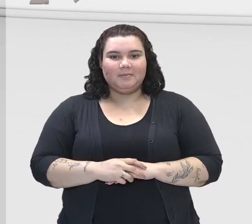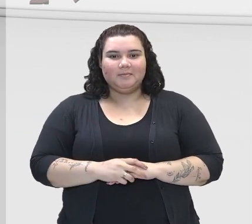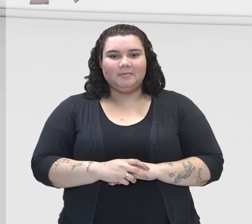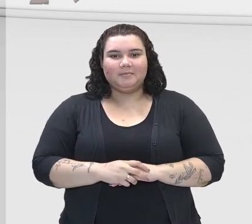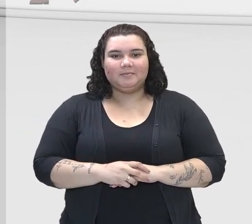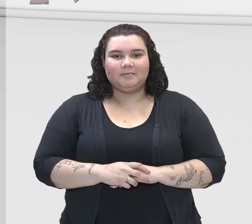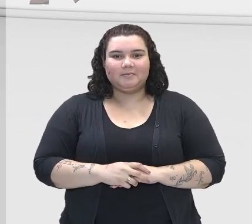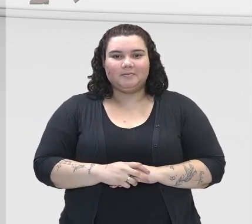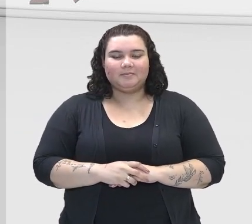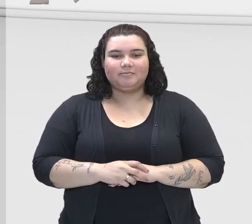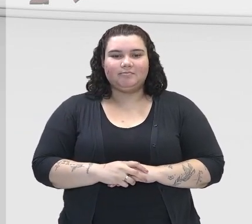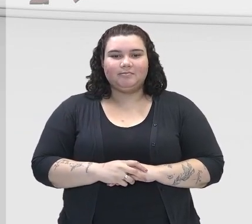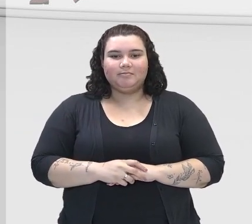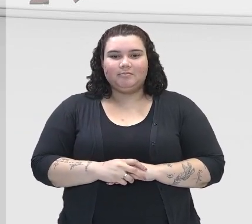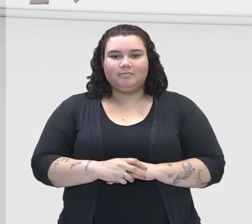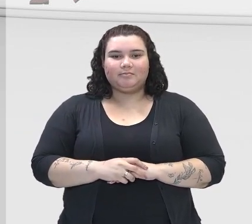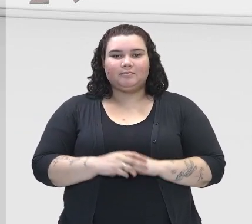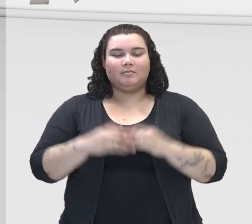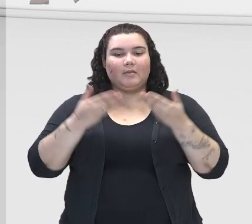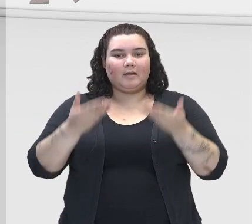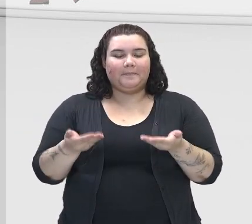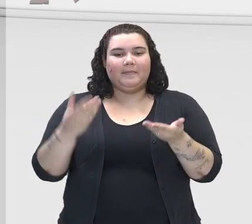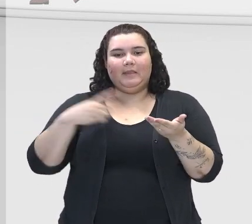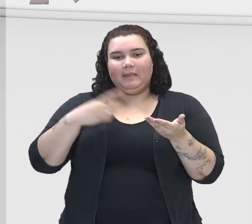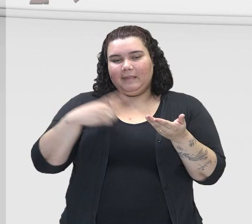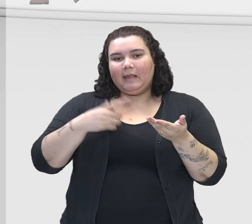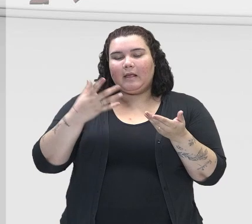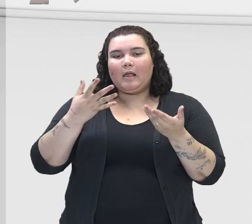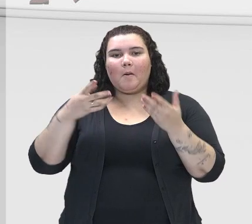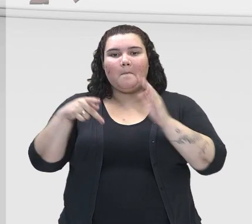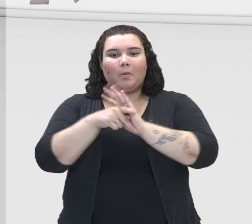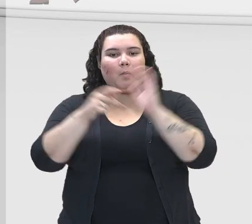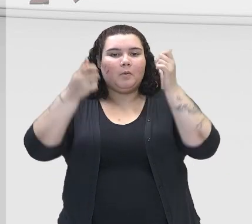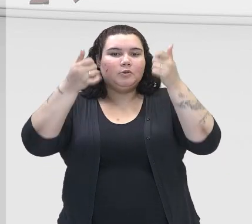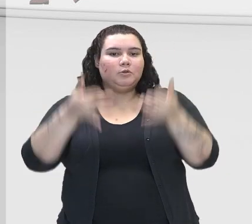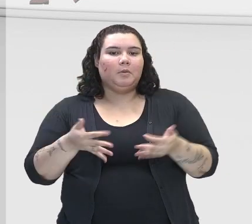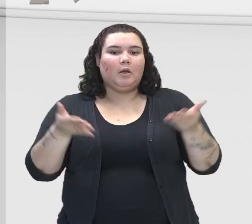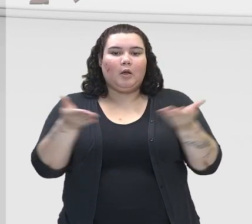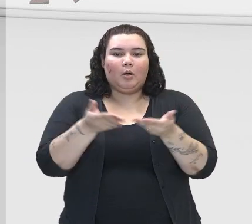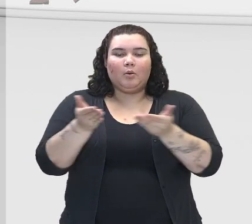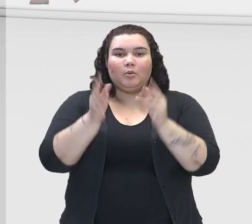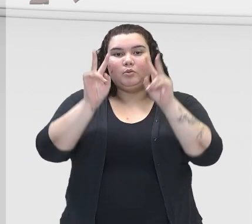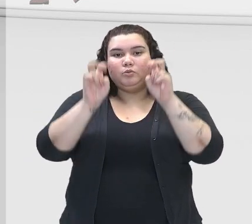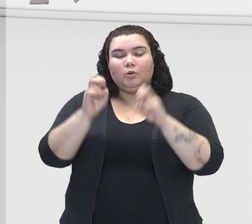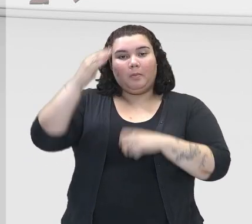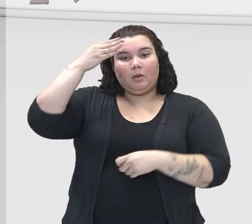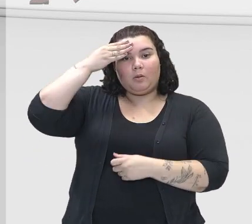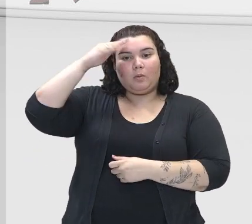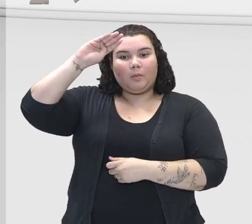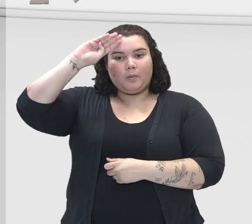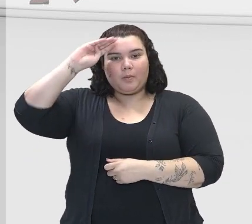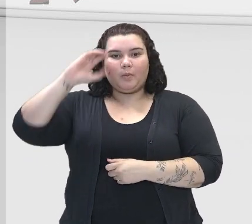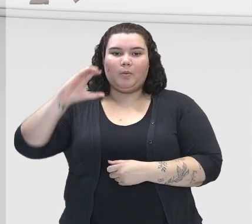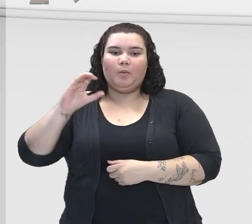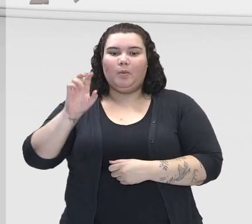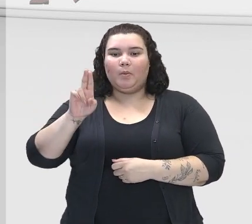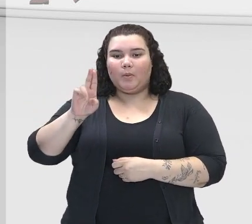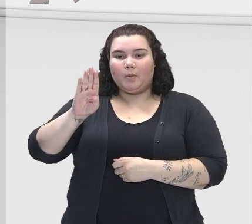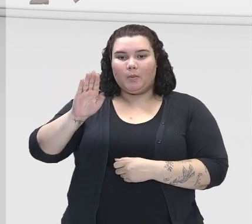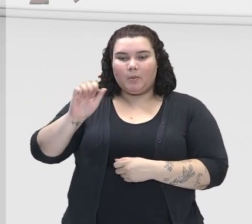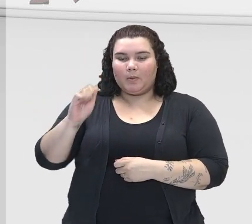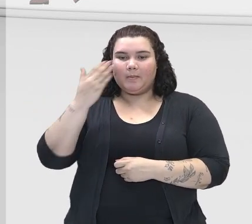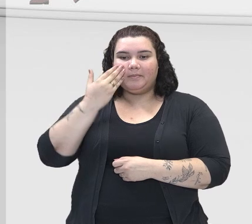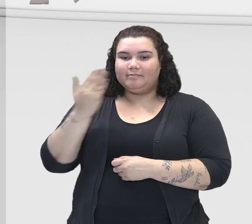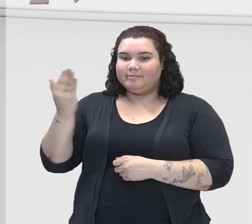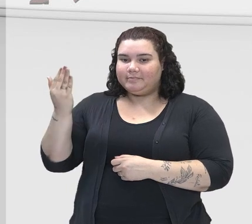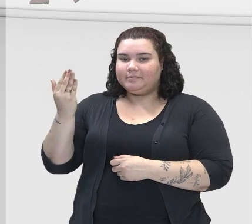triunfo, né? Tem toda uma situação ali com relação ao país cubano, né? Tem toda uma história, né, de